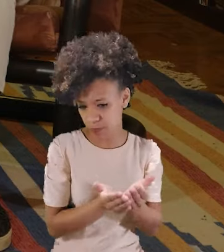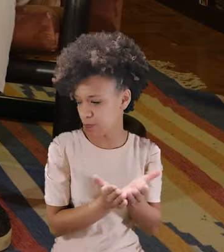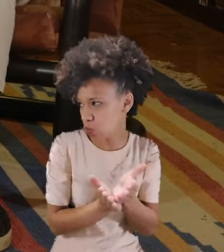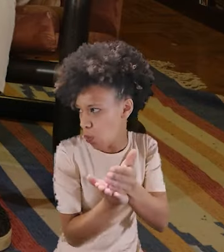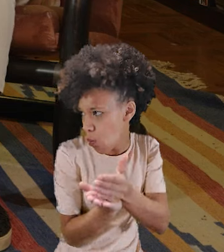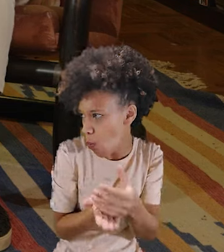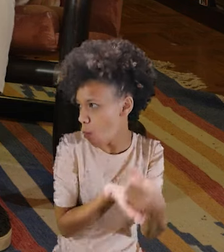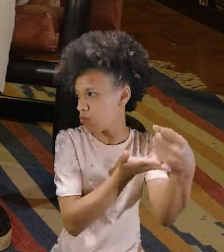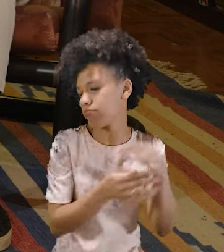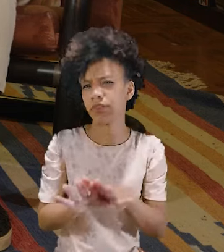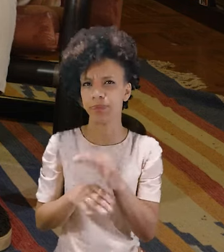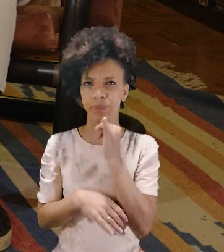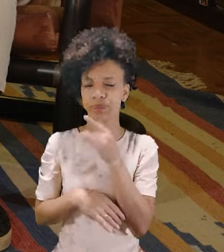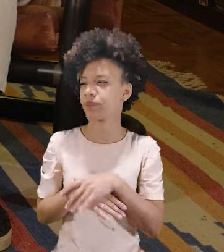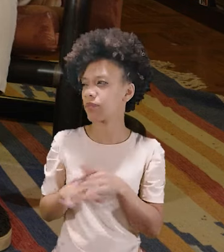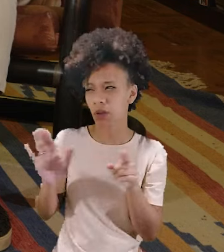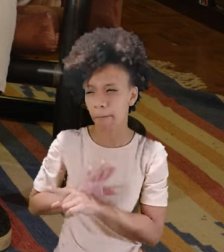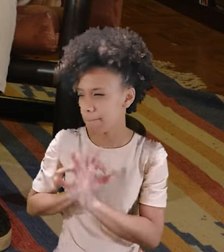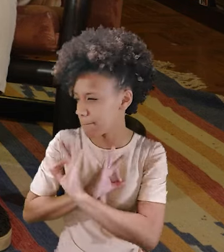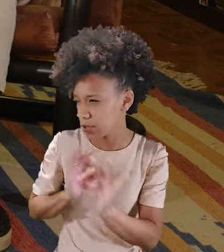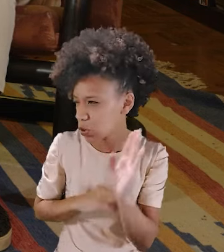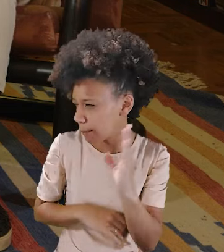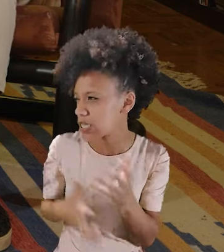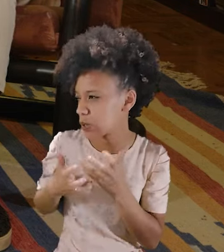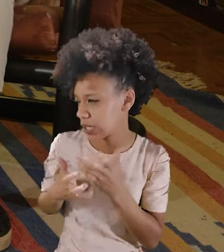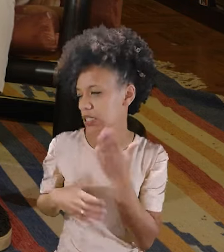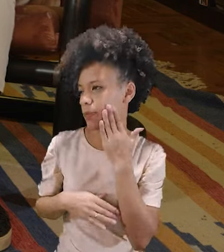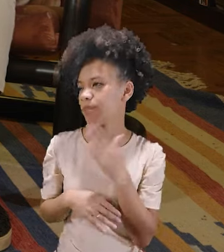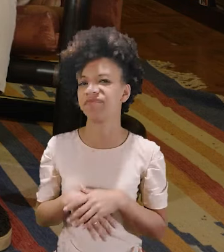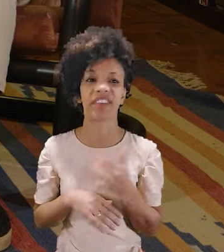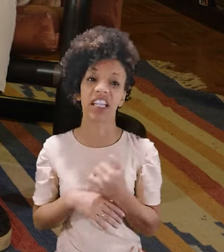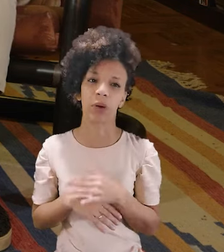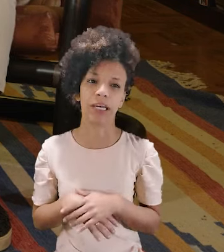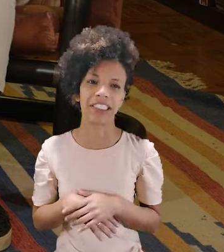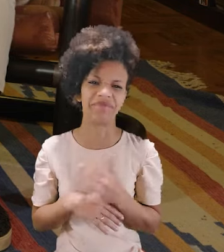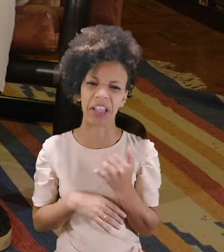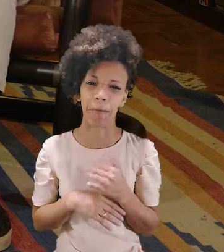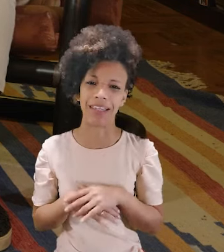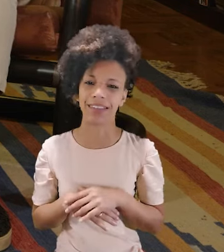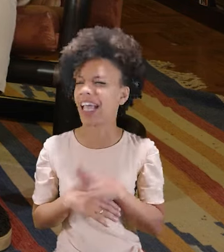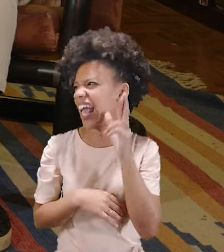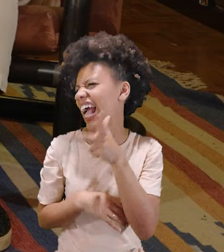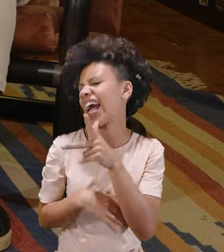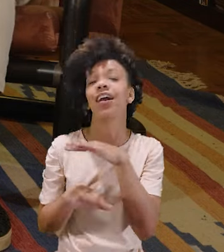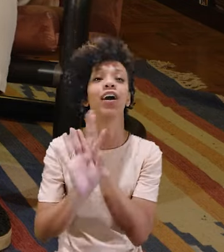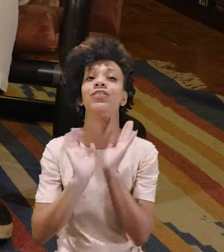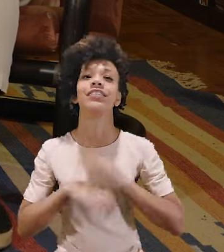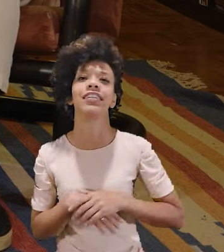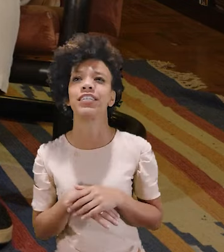bote lá como é que funciona uma essa modo pergunta que o Brasil está querendo ouvir ver o merda né Deu merda e